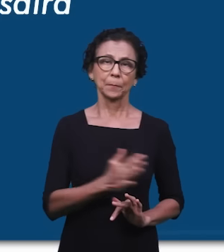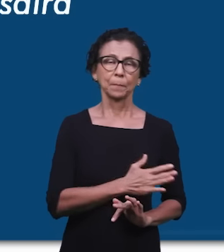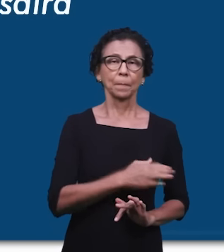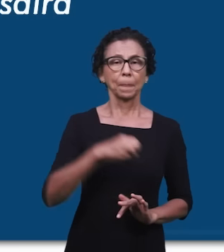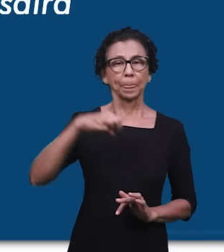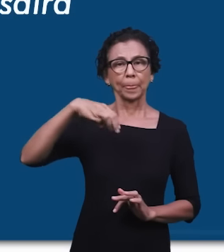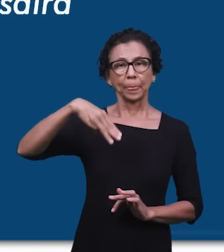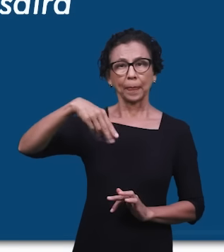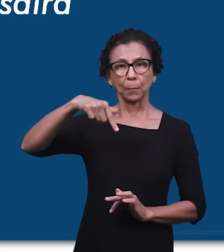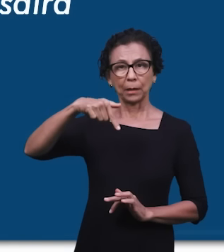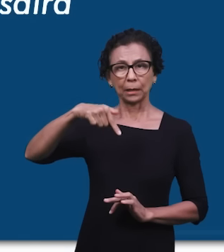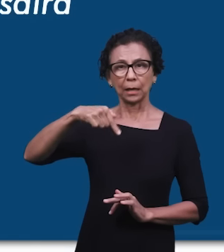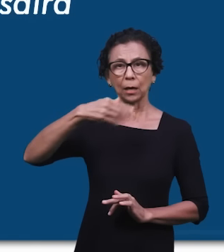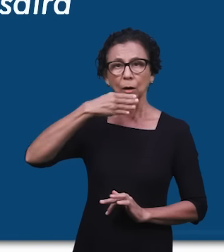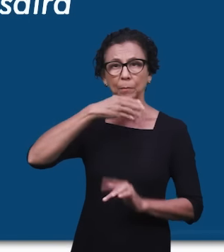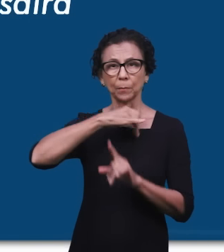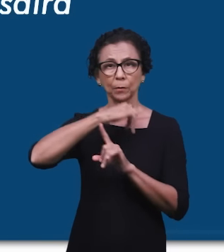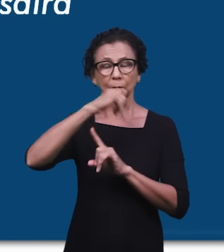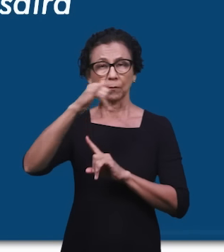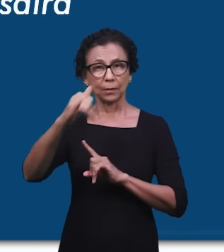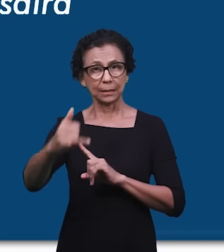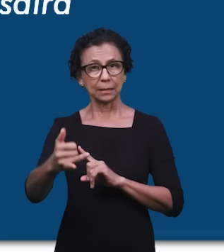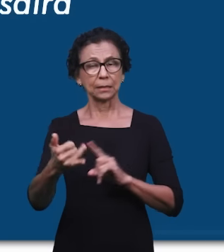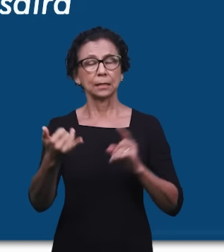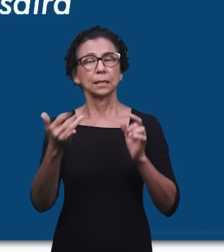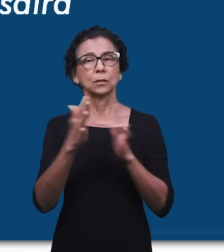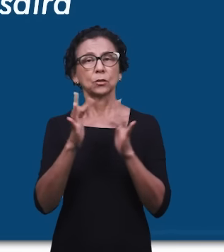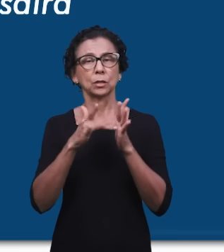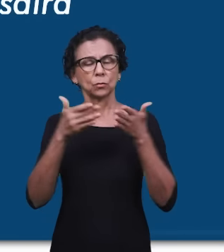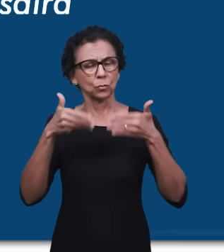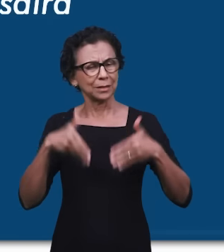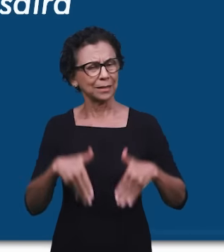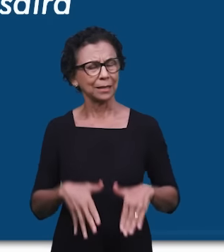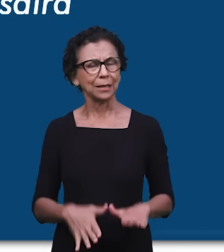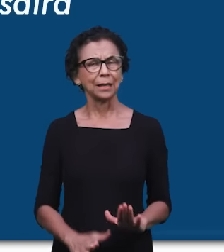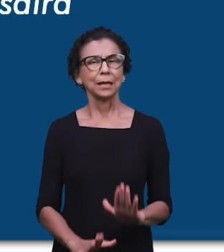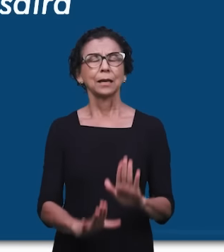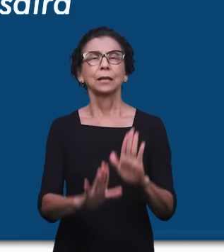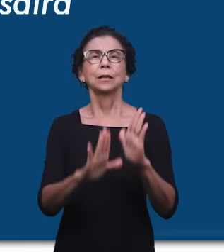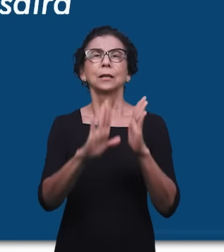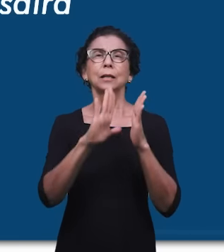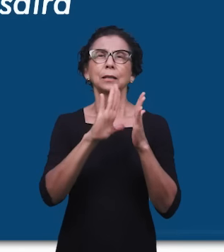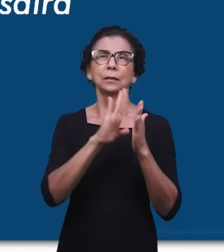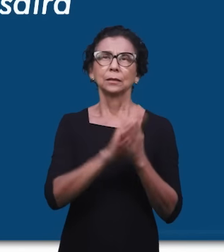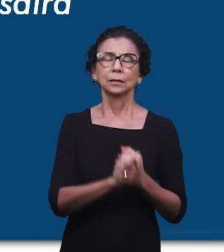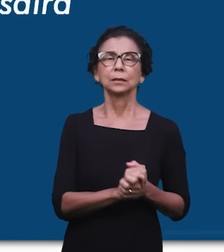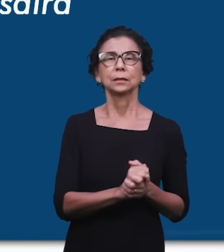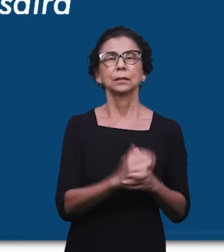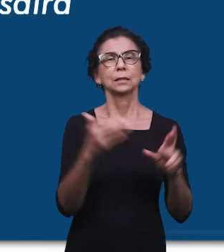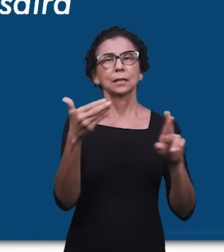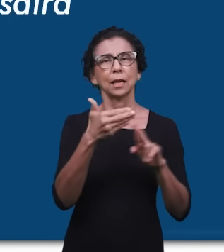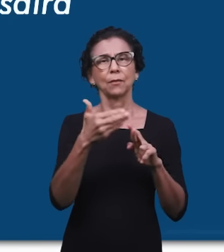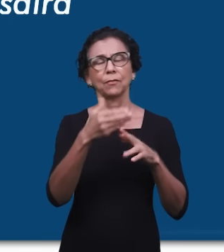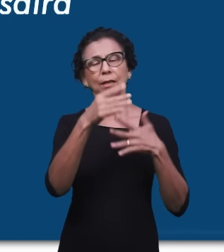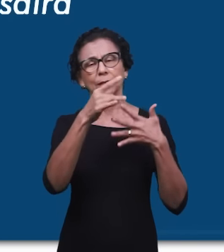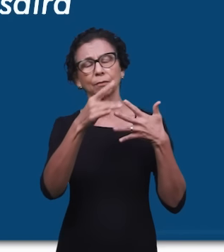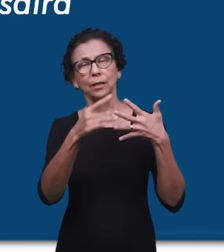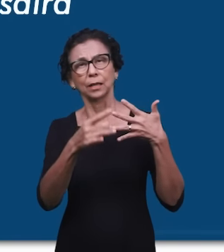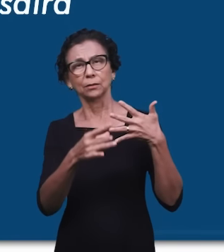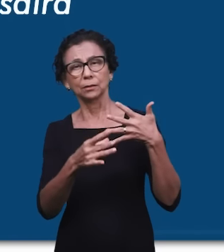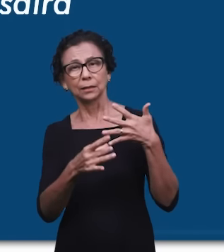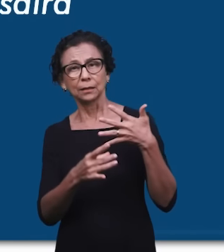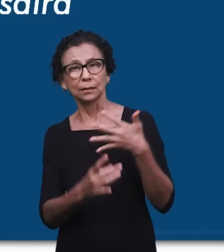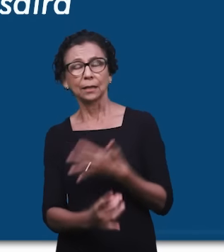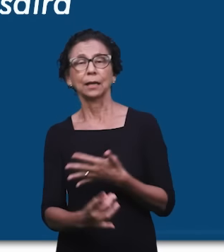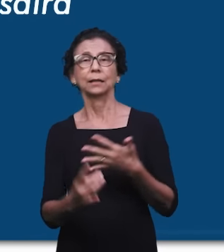do nascimento de Jesus também. E tu, Belém, Efrata, posto que pequena entre as milhares de cidades de Judá, de ti me sairá o que será